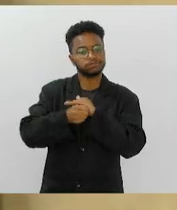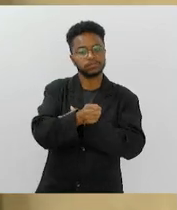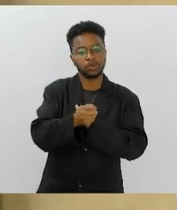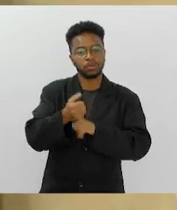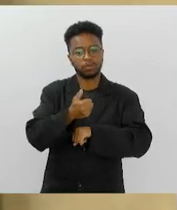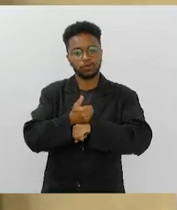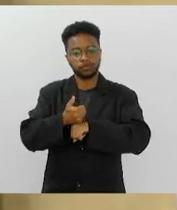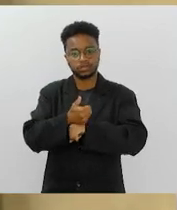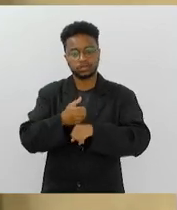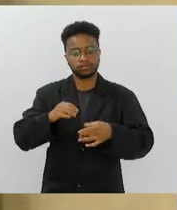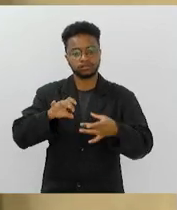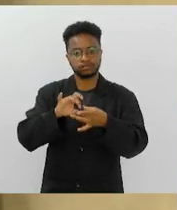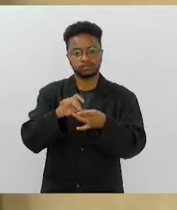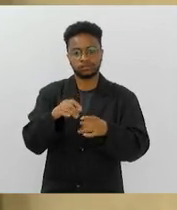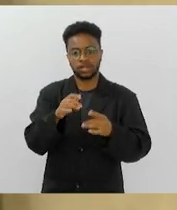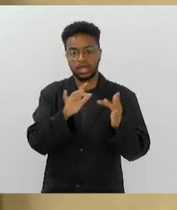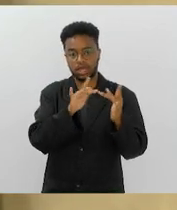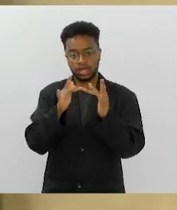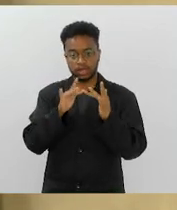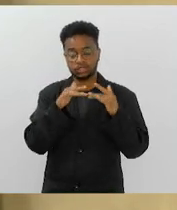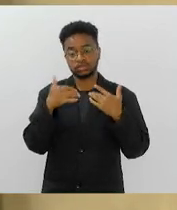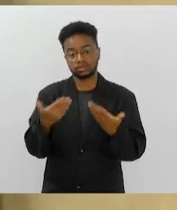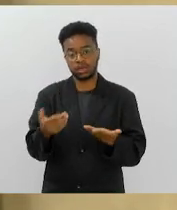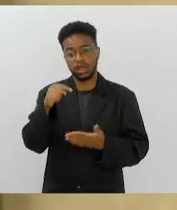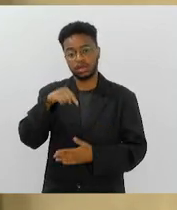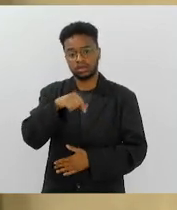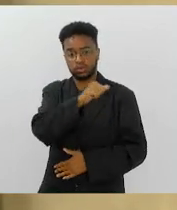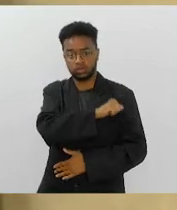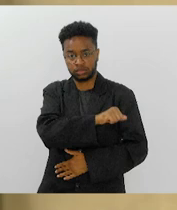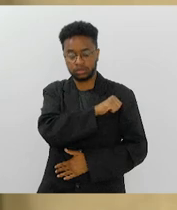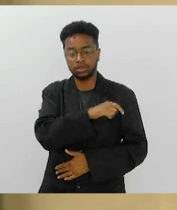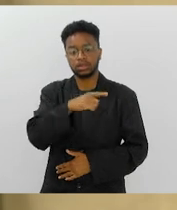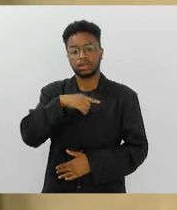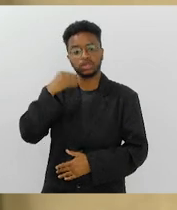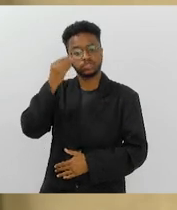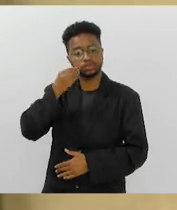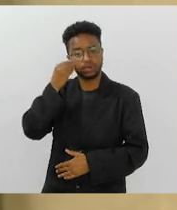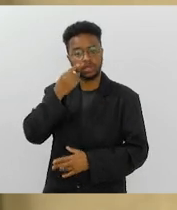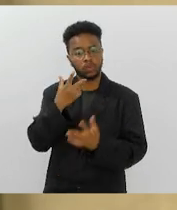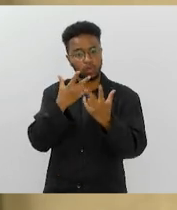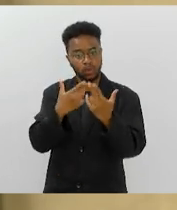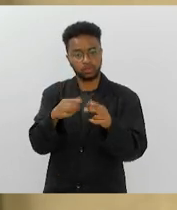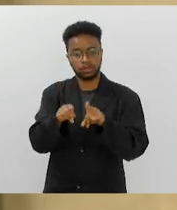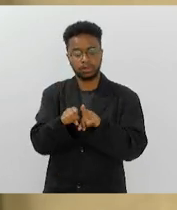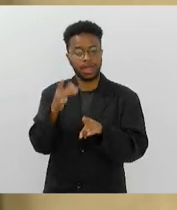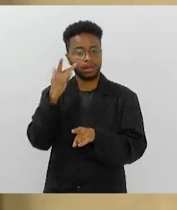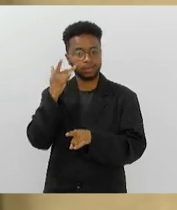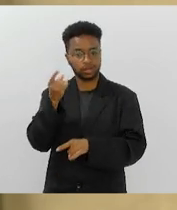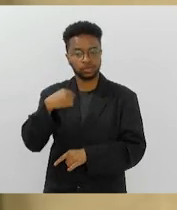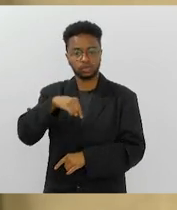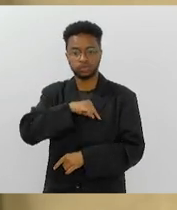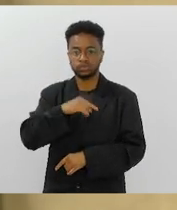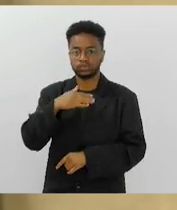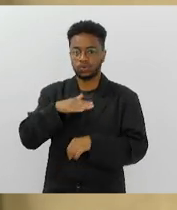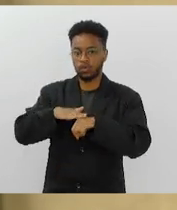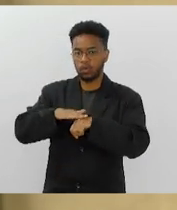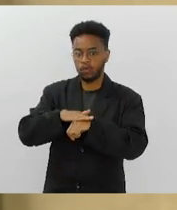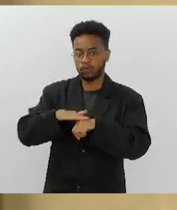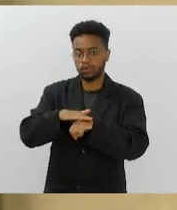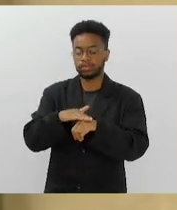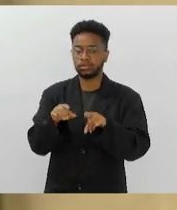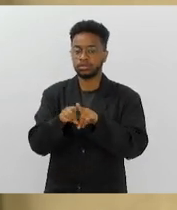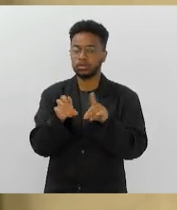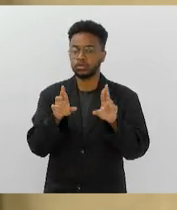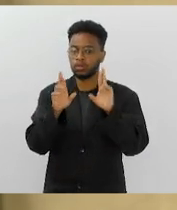redes. Então, o Estado do Rio de Janeiro também tem experiências nesse sentido, vamos falar amanhã, espero que todos estejam aqui